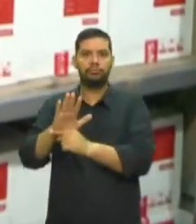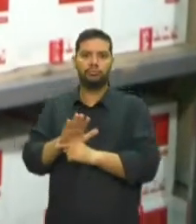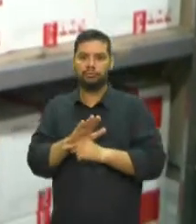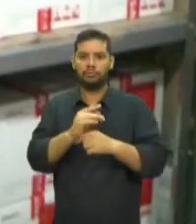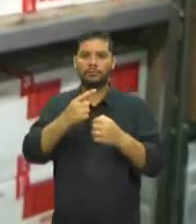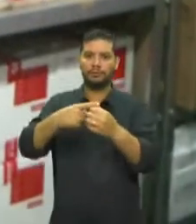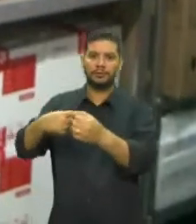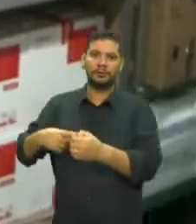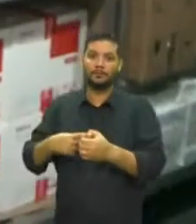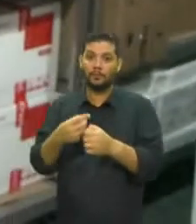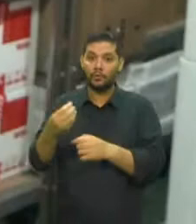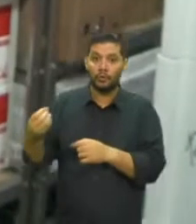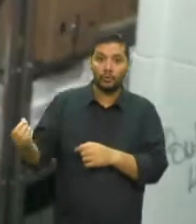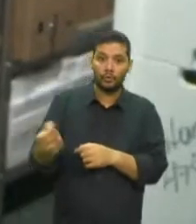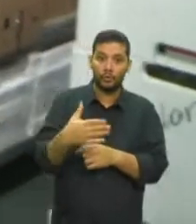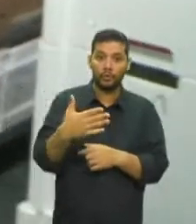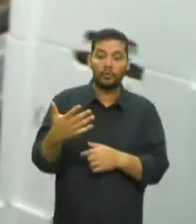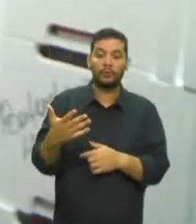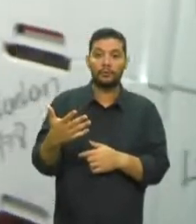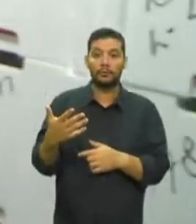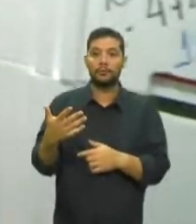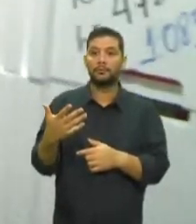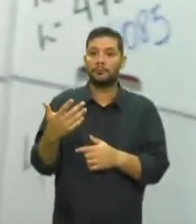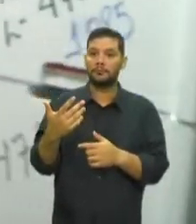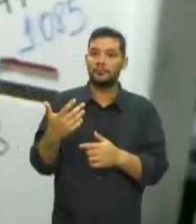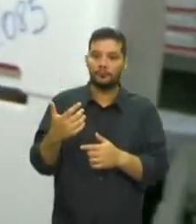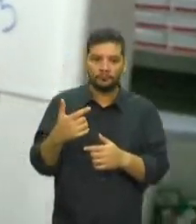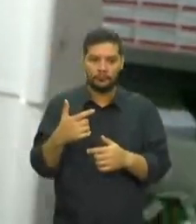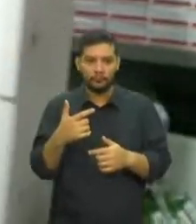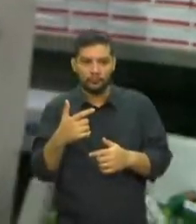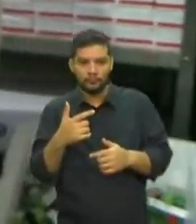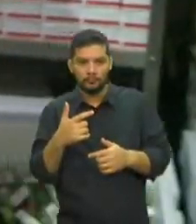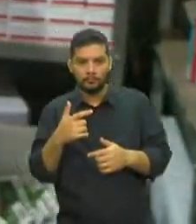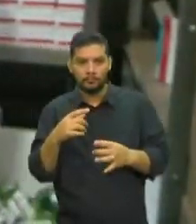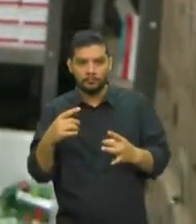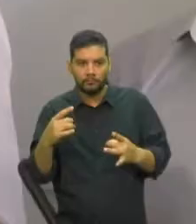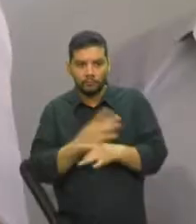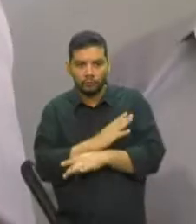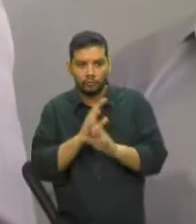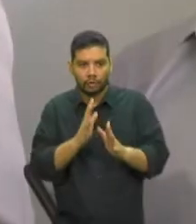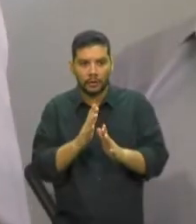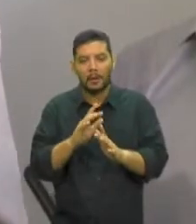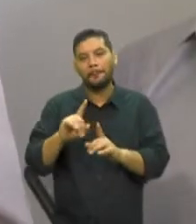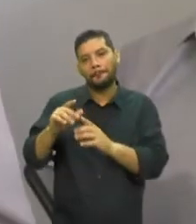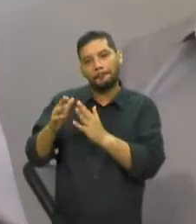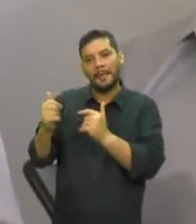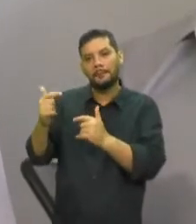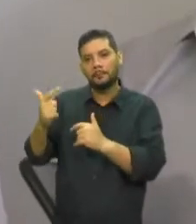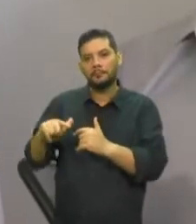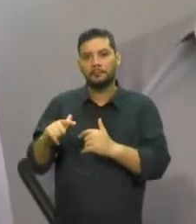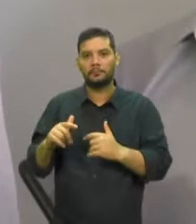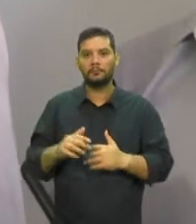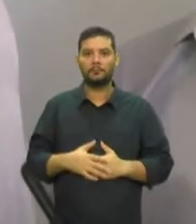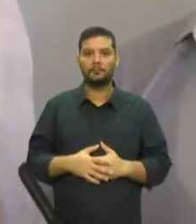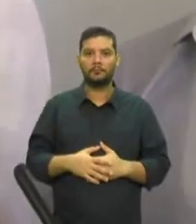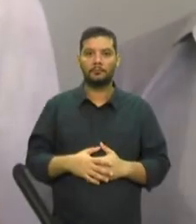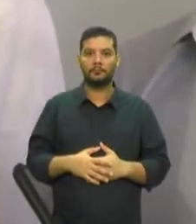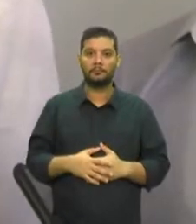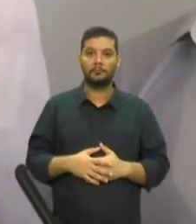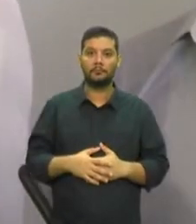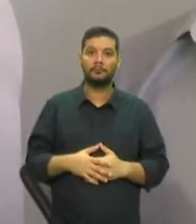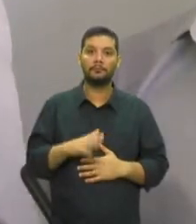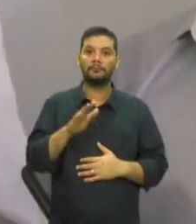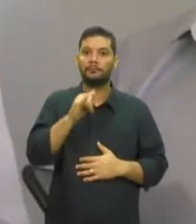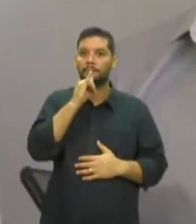novas doses vai depender da complementação do Plano Nacional de Imunização. O contrato, eles são de 3 milhões de doses. Isso não quer dizer que a